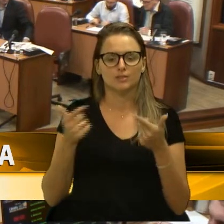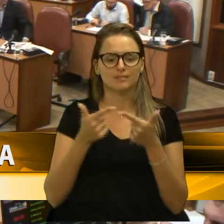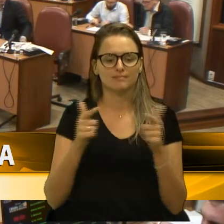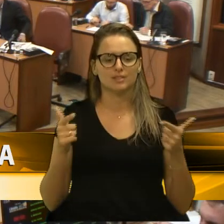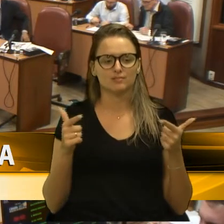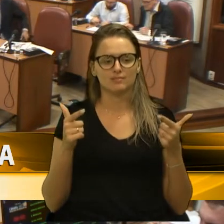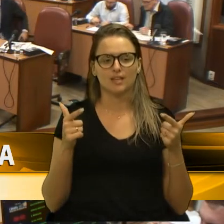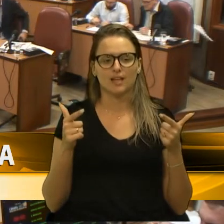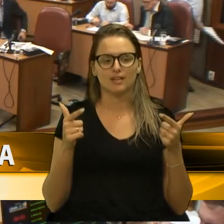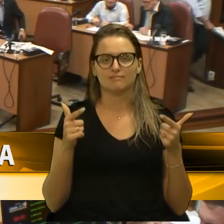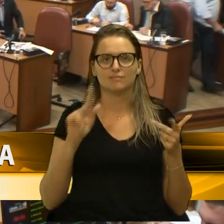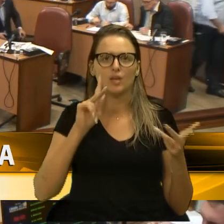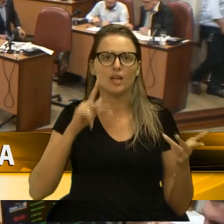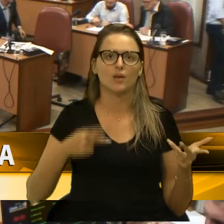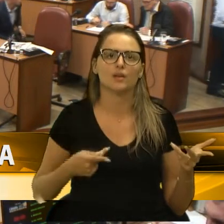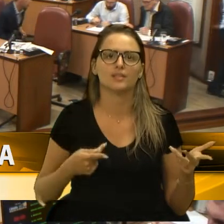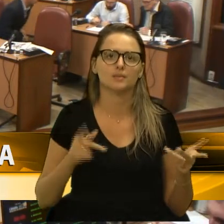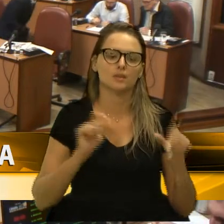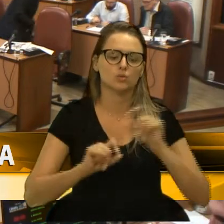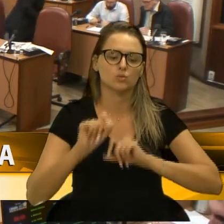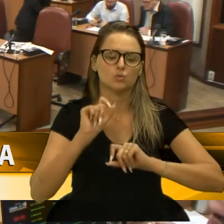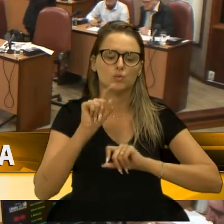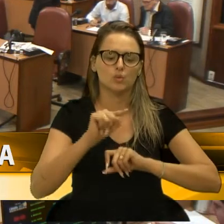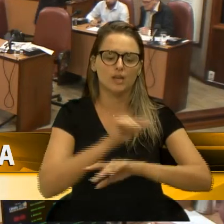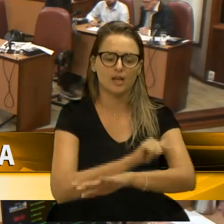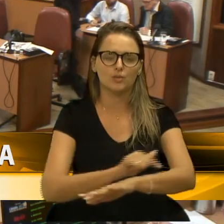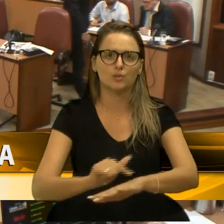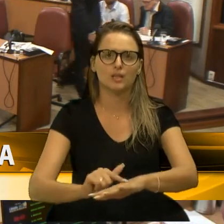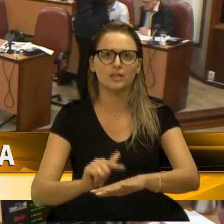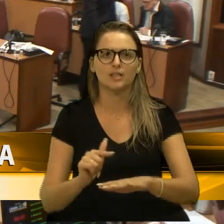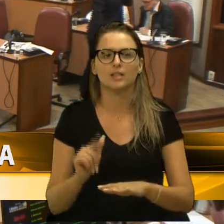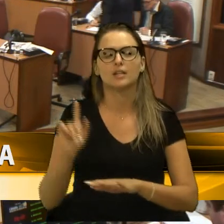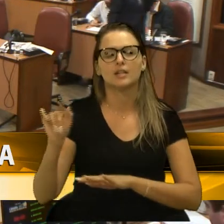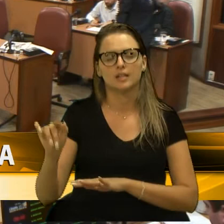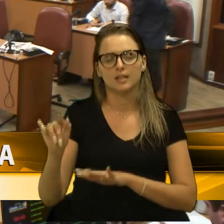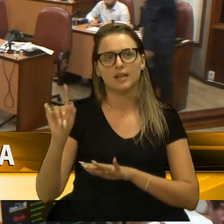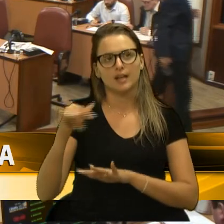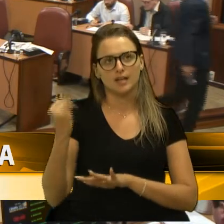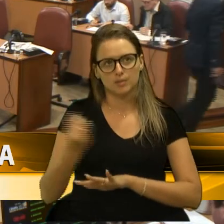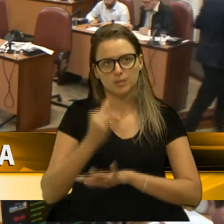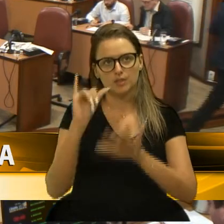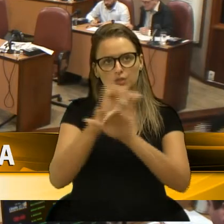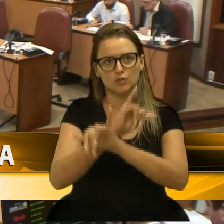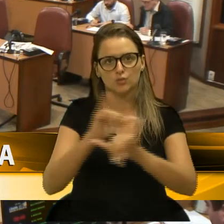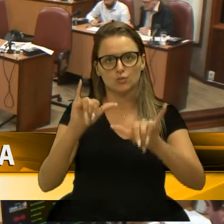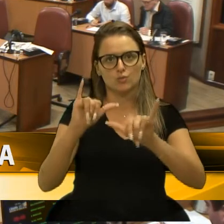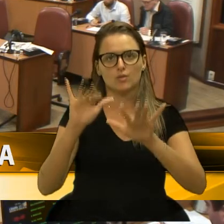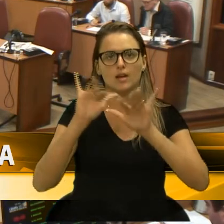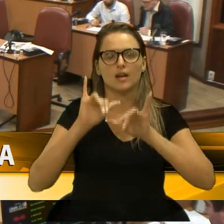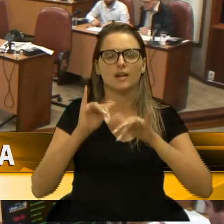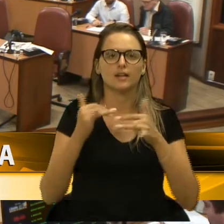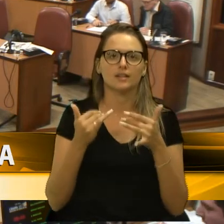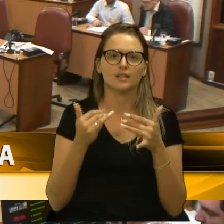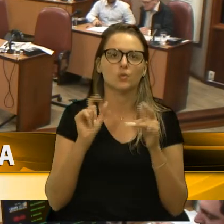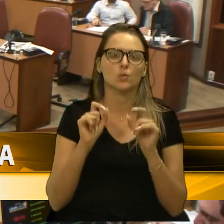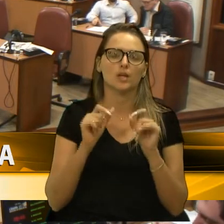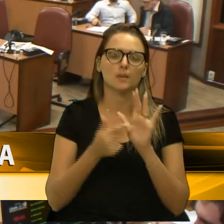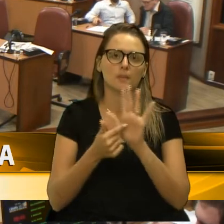mas importante sim, Vossa Excelência, trazer o lançamento da campanha da Fraternidade